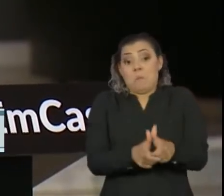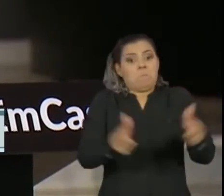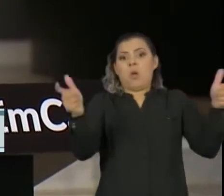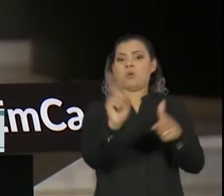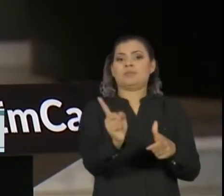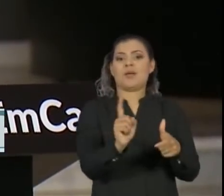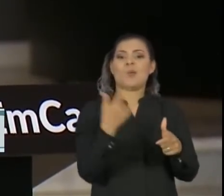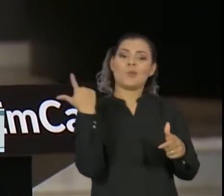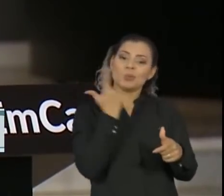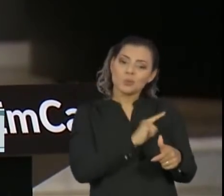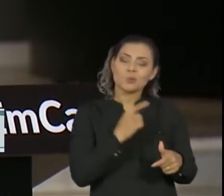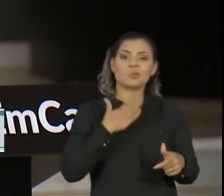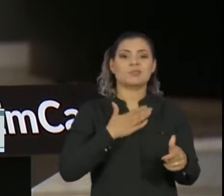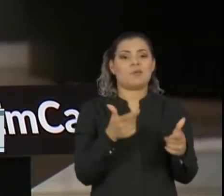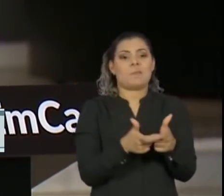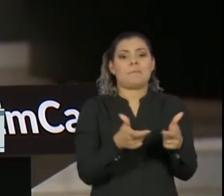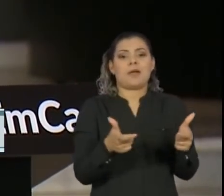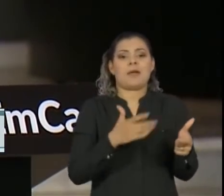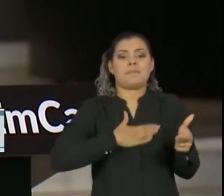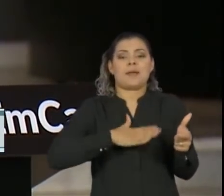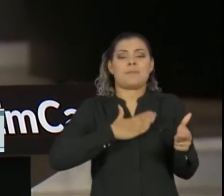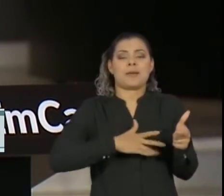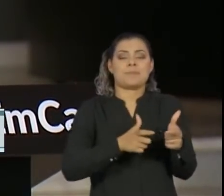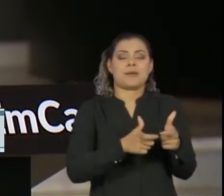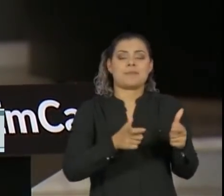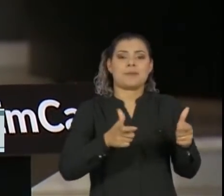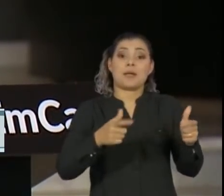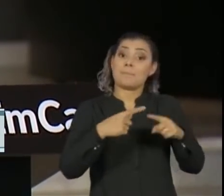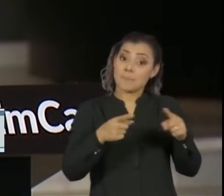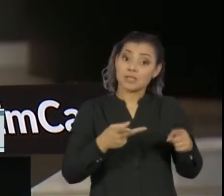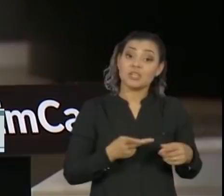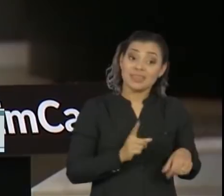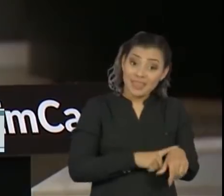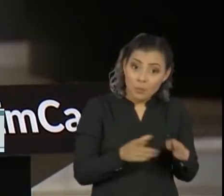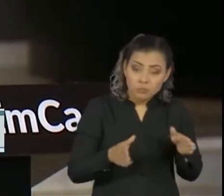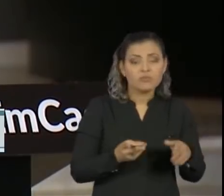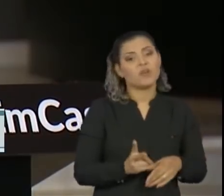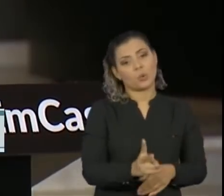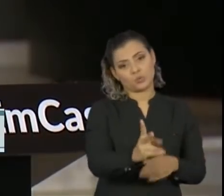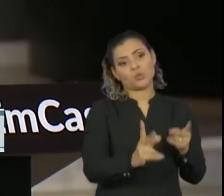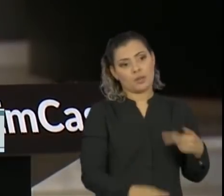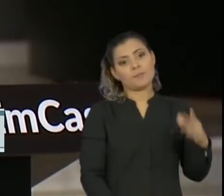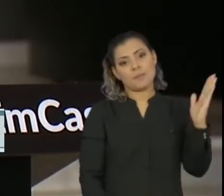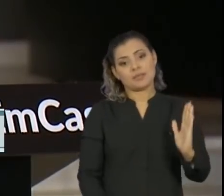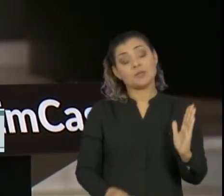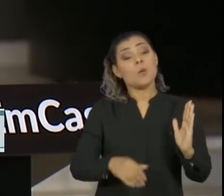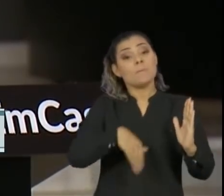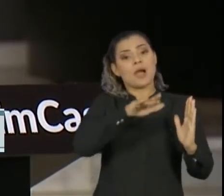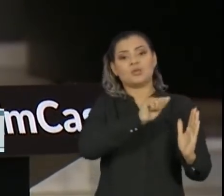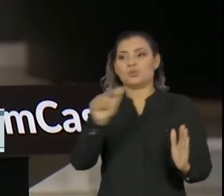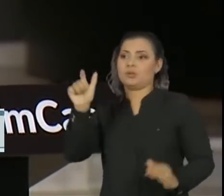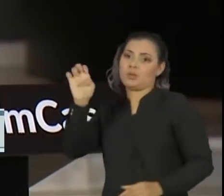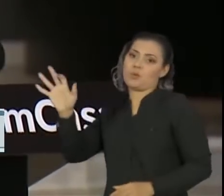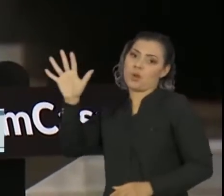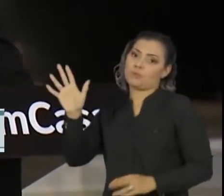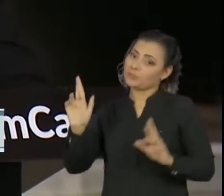a nossa curva foi achatada, mas nós vamos precisar conviver um pouco mais de tempo com medidas de